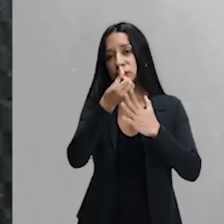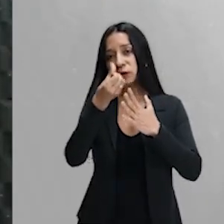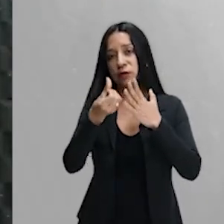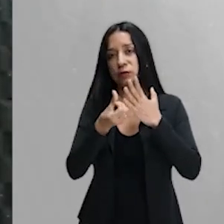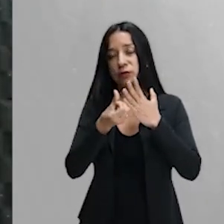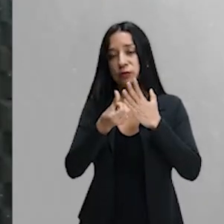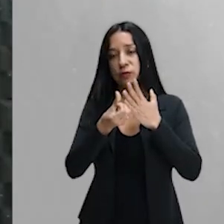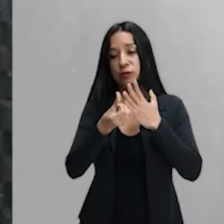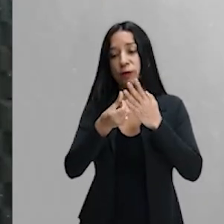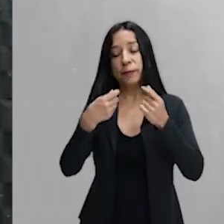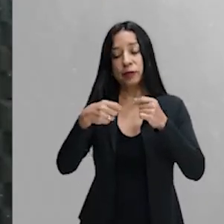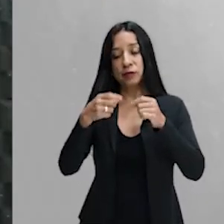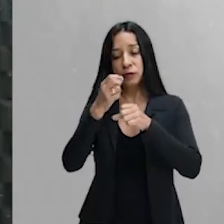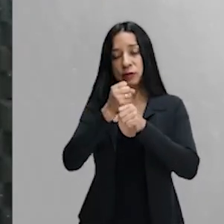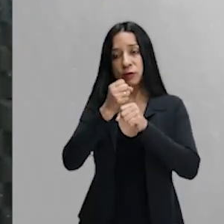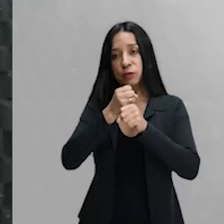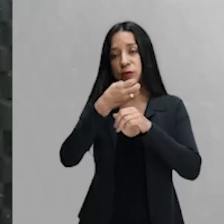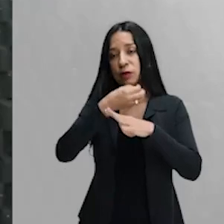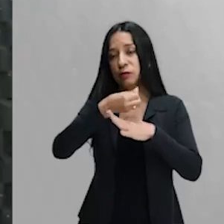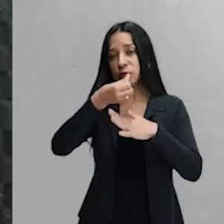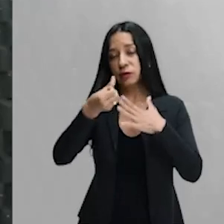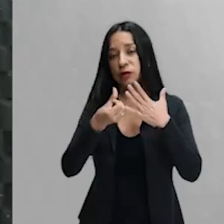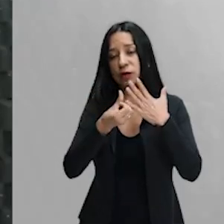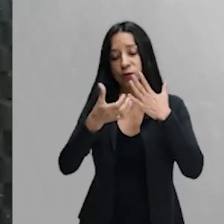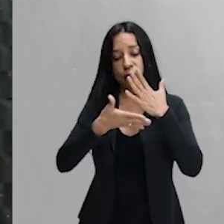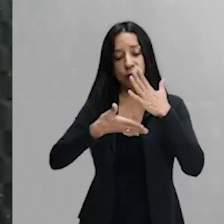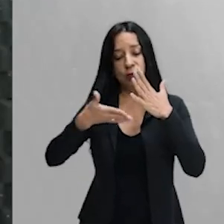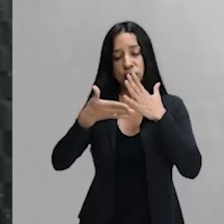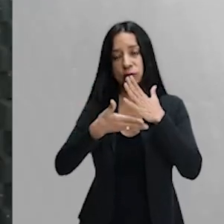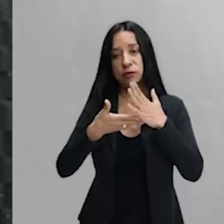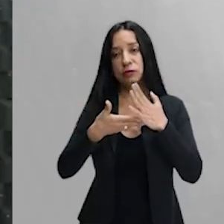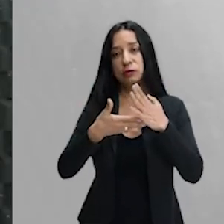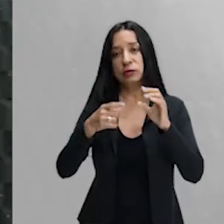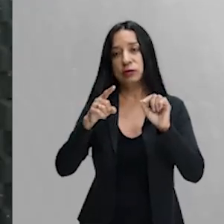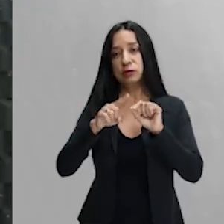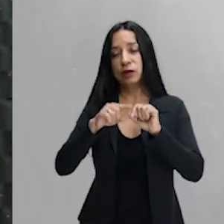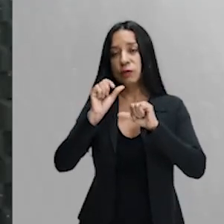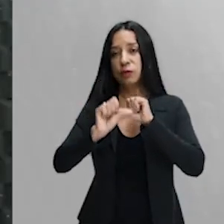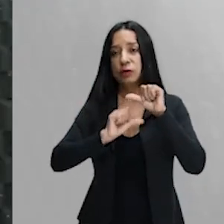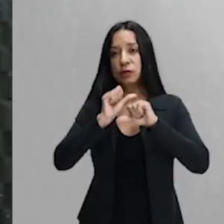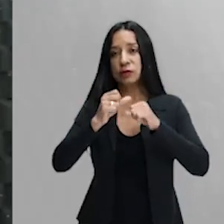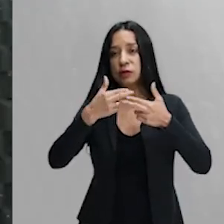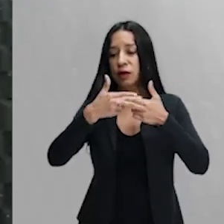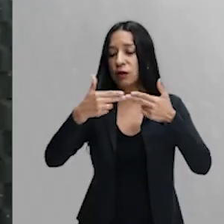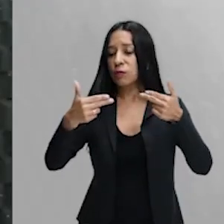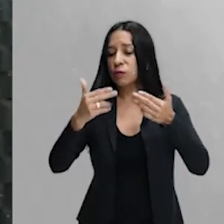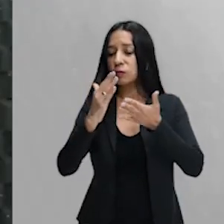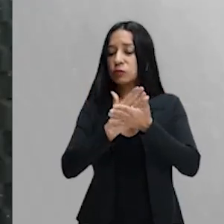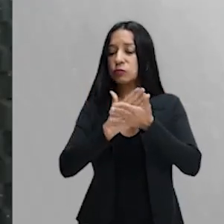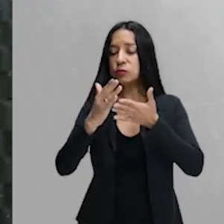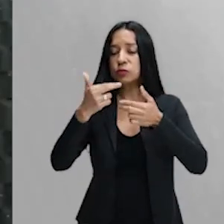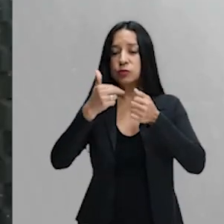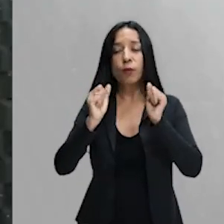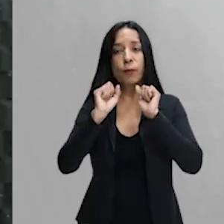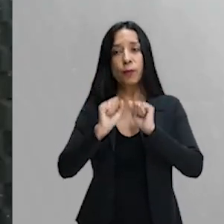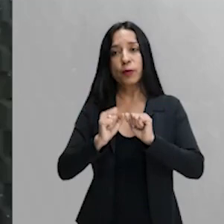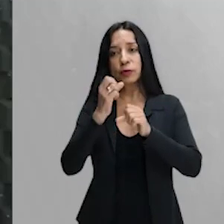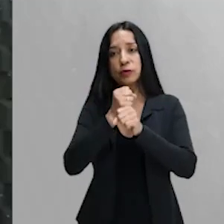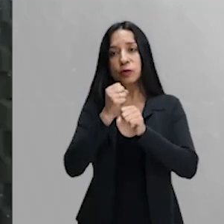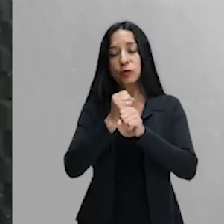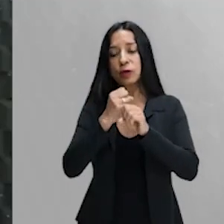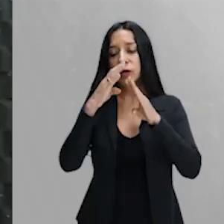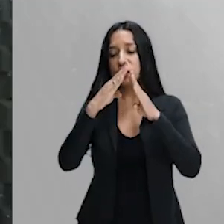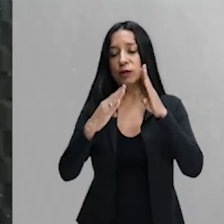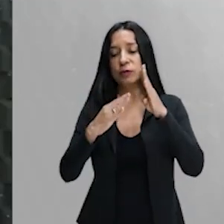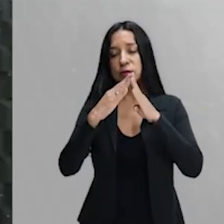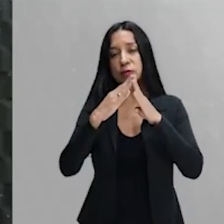área do hexágono, né, da base. Então, existem algumas mudanças aí. Vamos ver aqui algumas coisas que a gente pode calcular dessa pirâmide